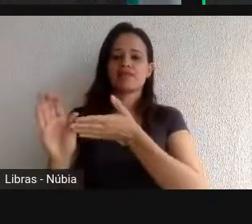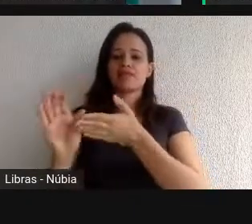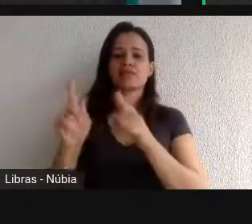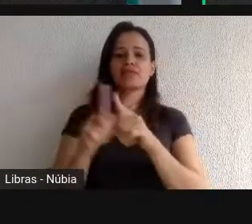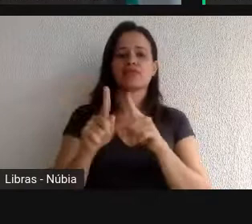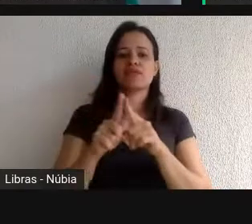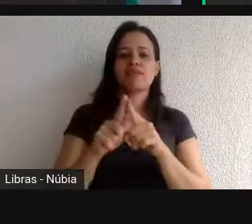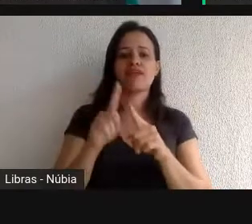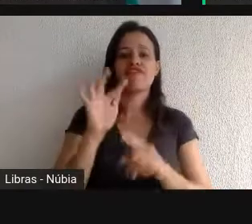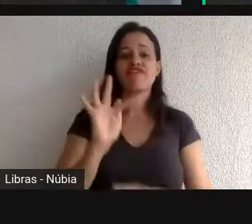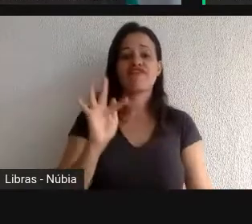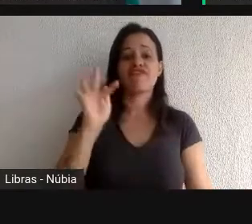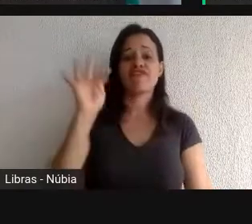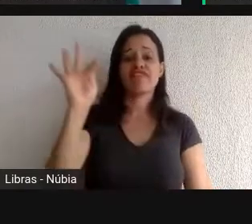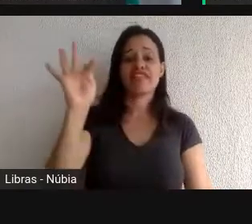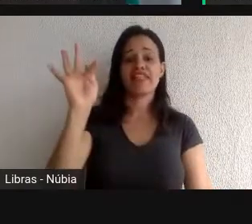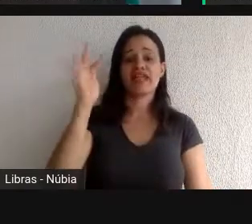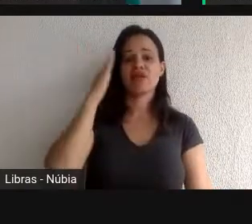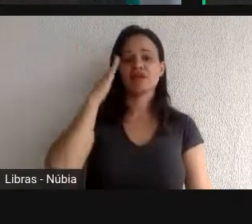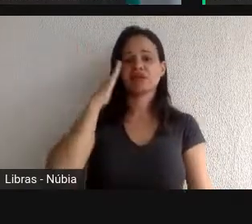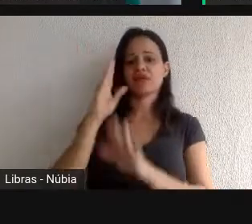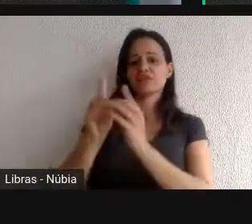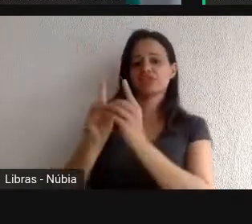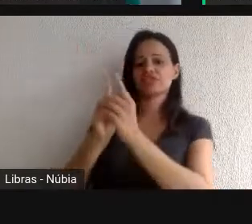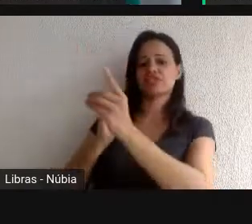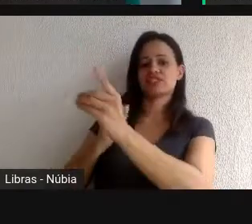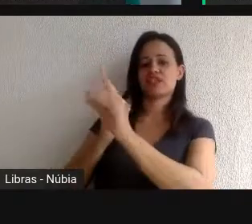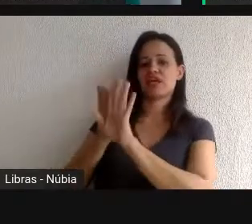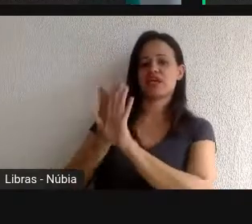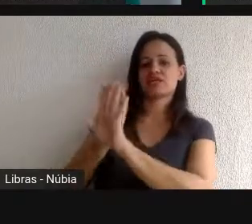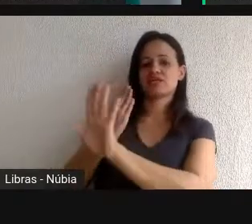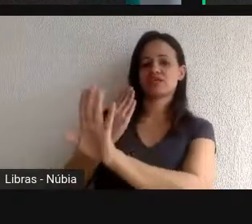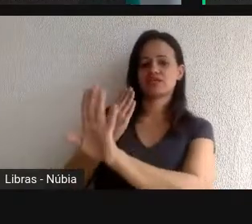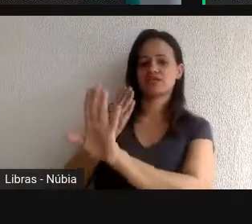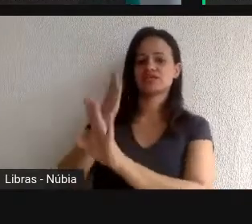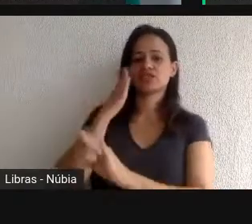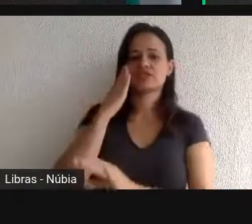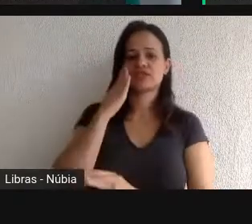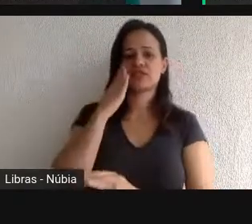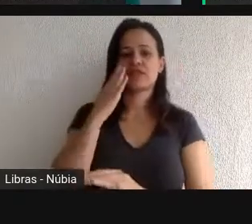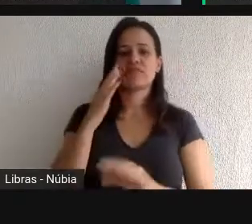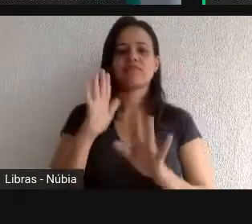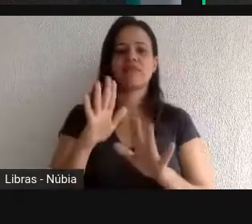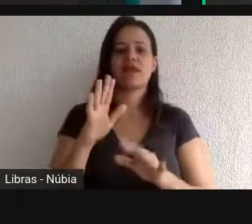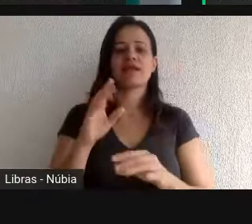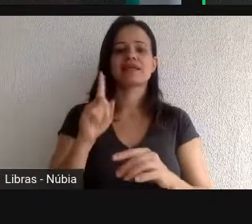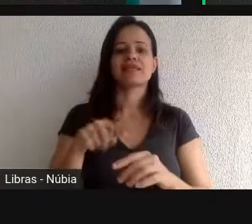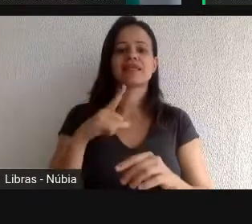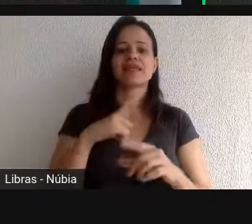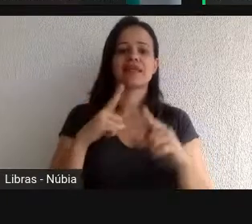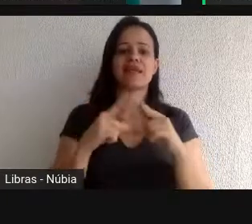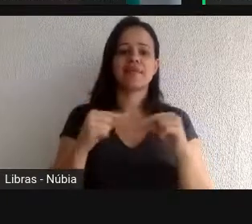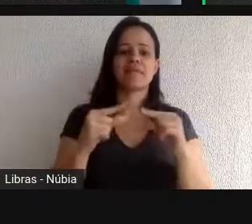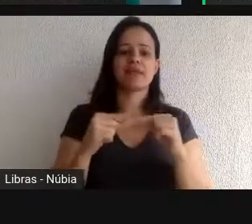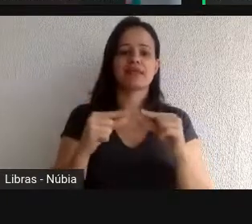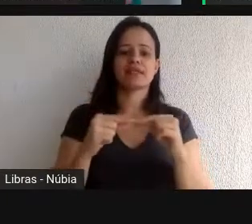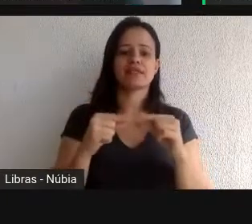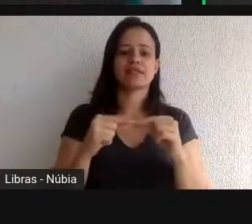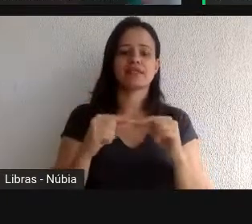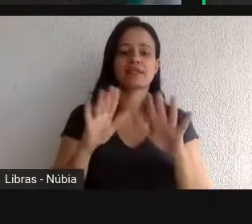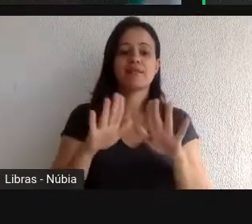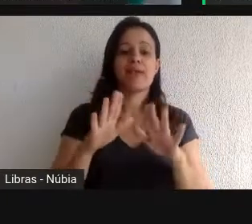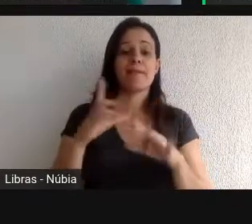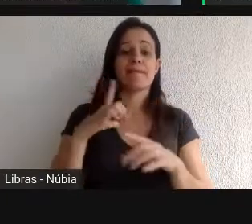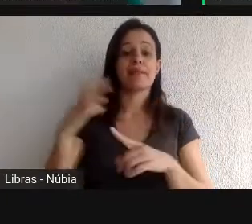tem essa vantagem de você estar distante. A maior parte das equipes de licenciamento estão em Brasília, e essa